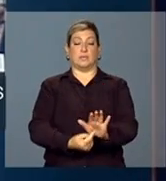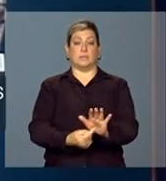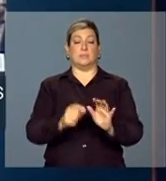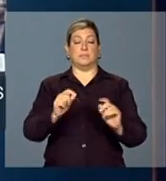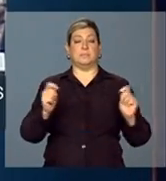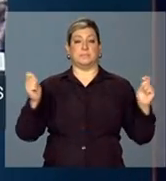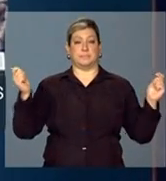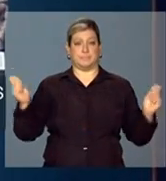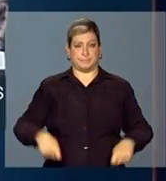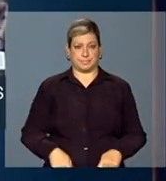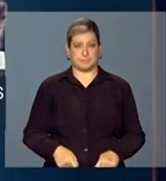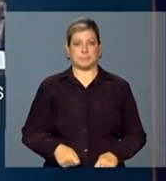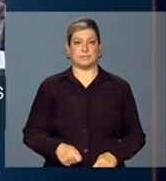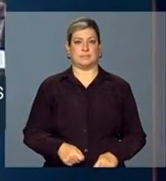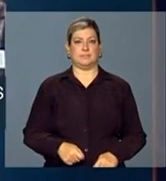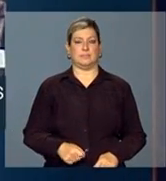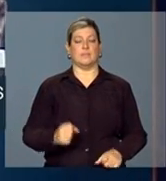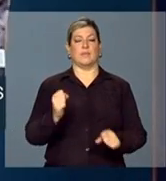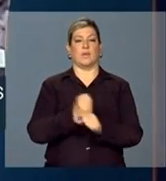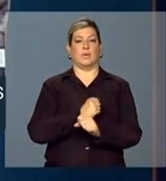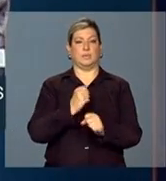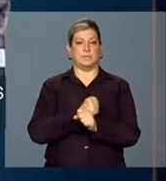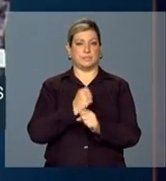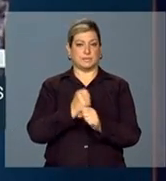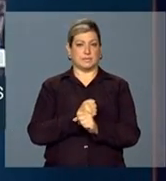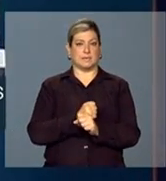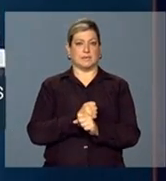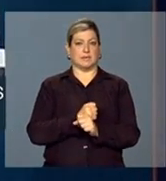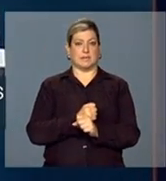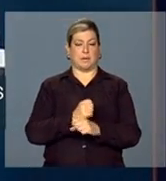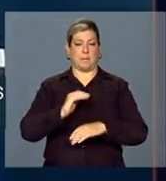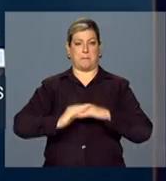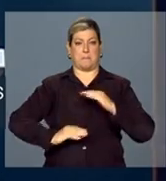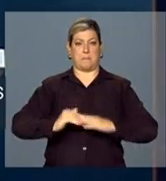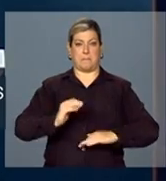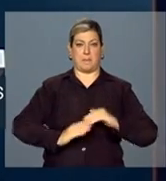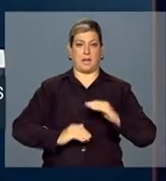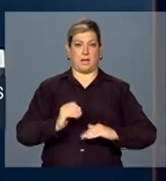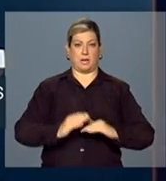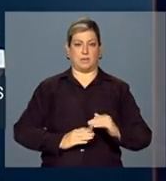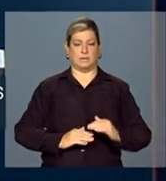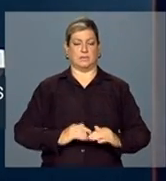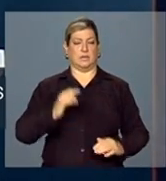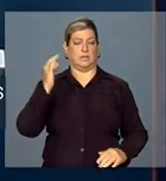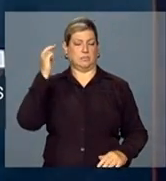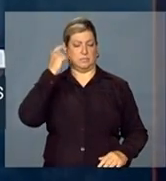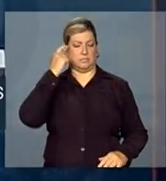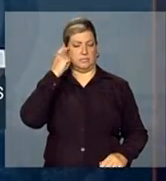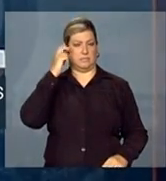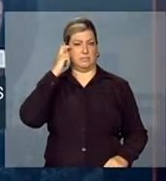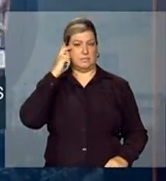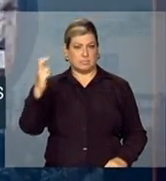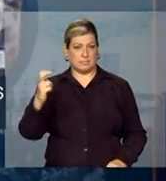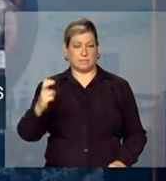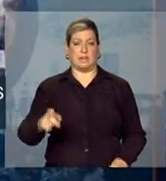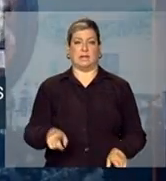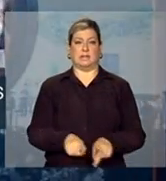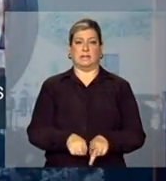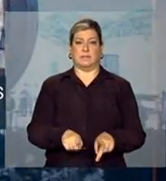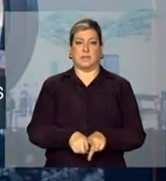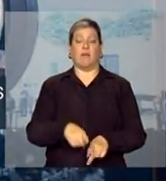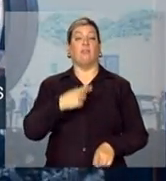era possível construir com mãos, cérebros e